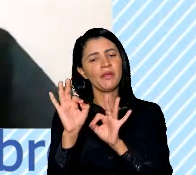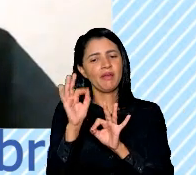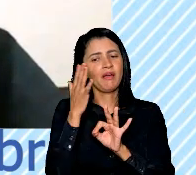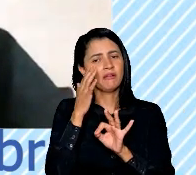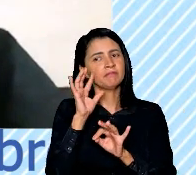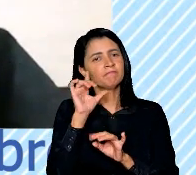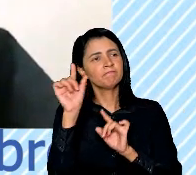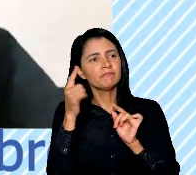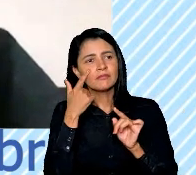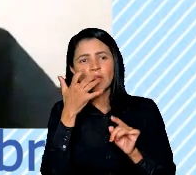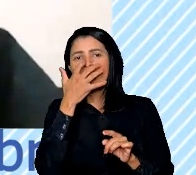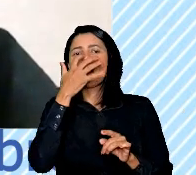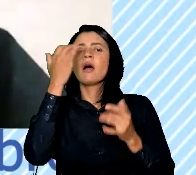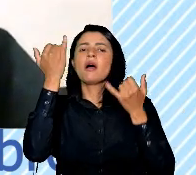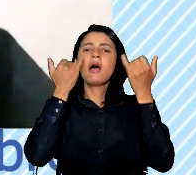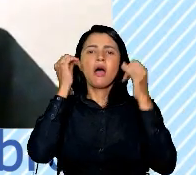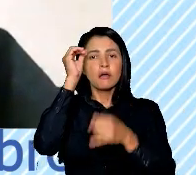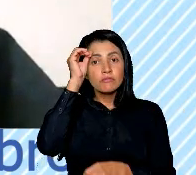muito mais